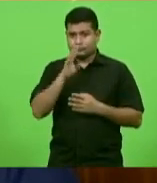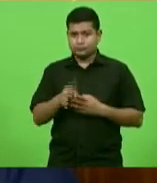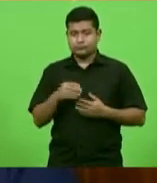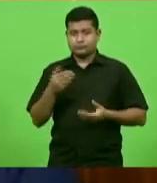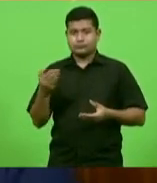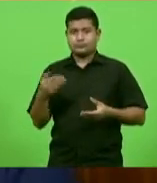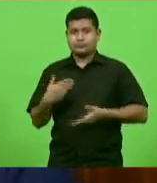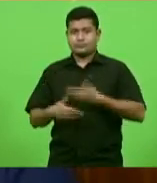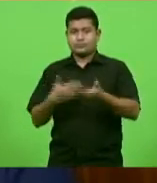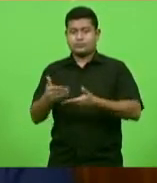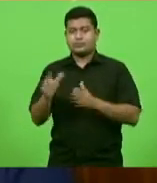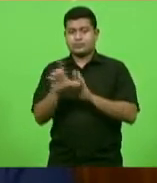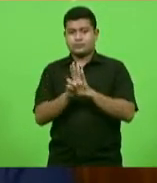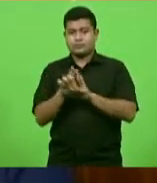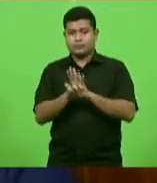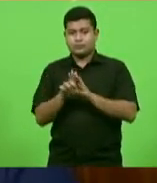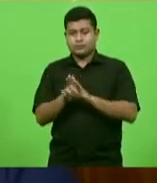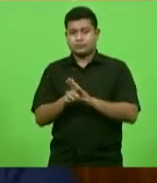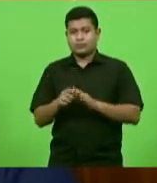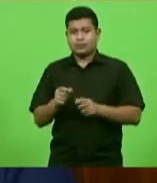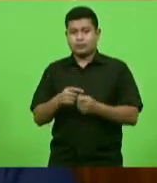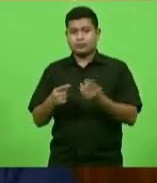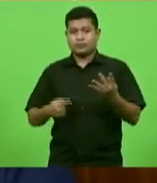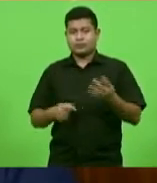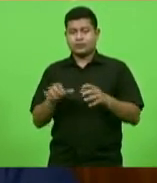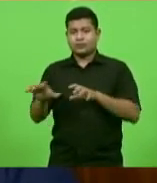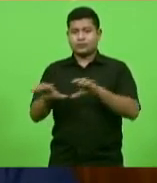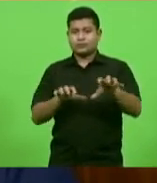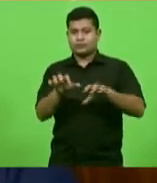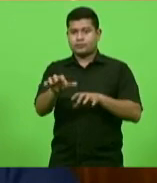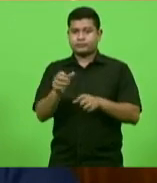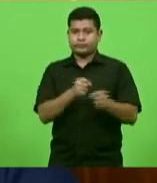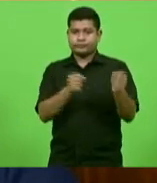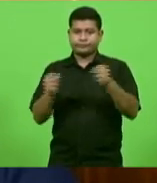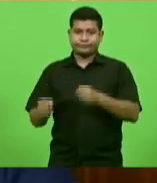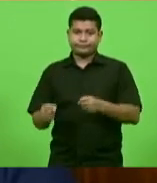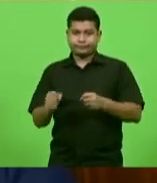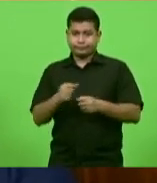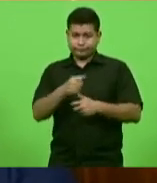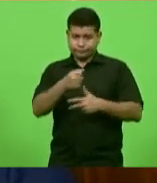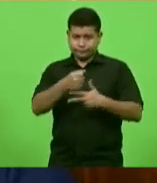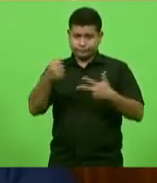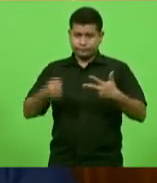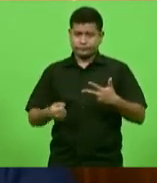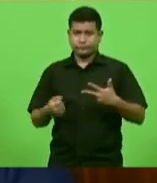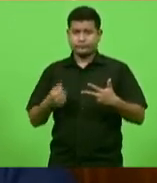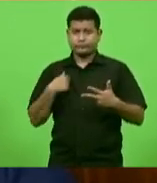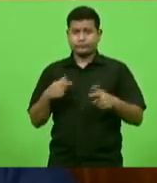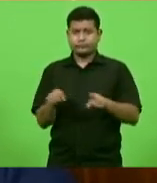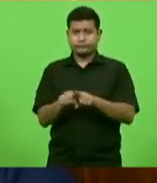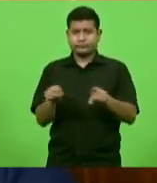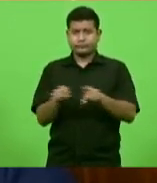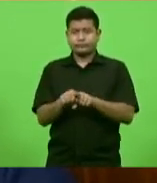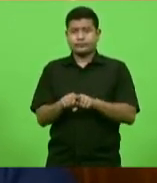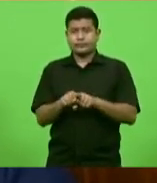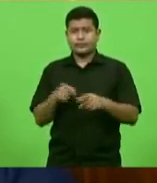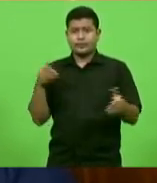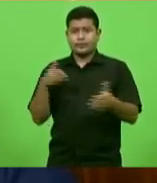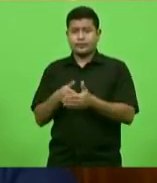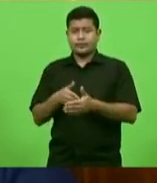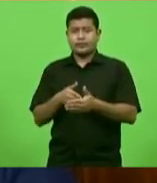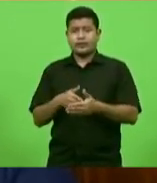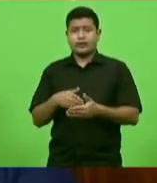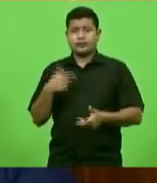processo legislativo e o princípio da separação dos poderes, bem como impedindo o funcionamento da Assembleia